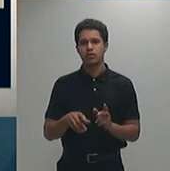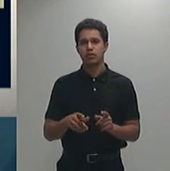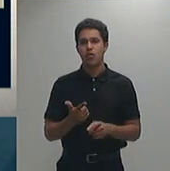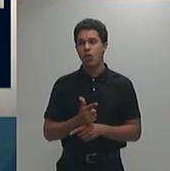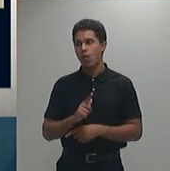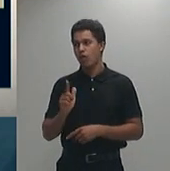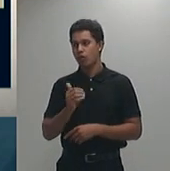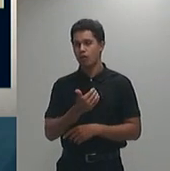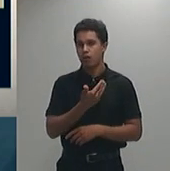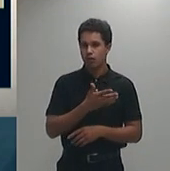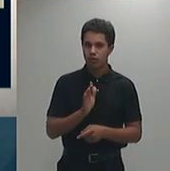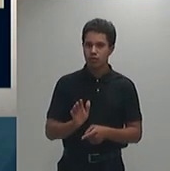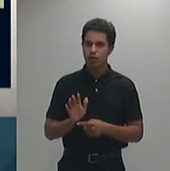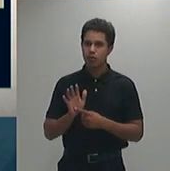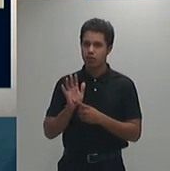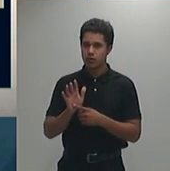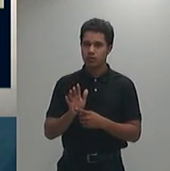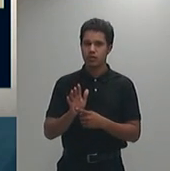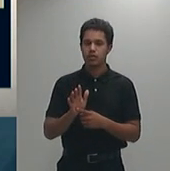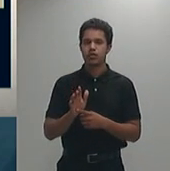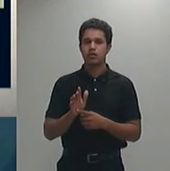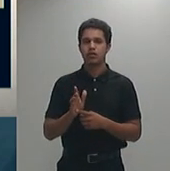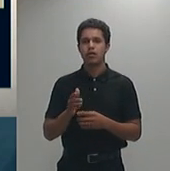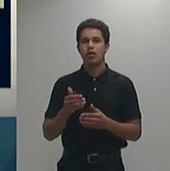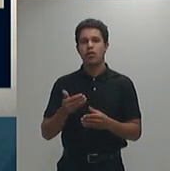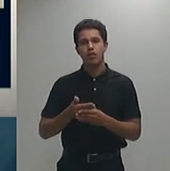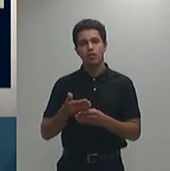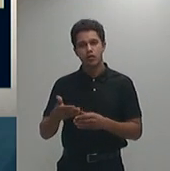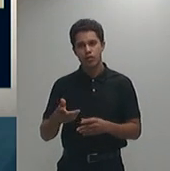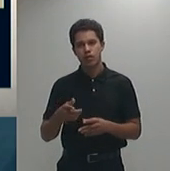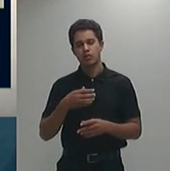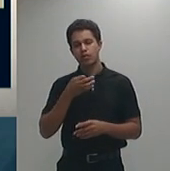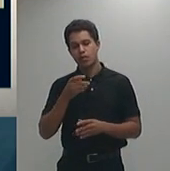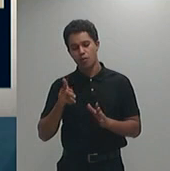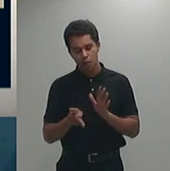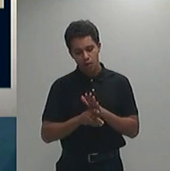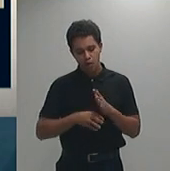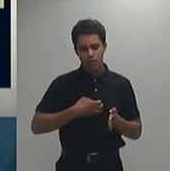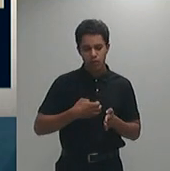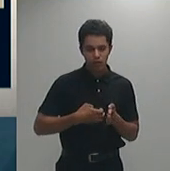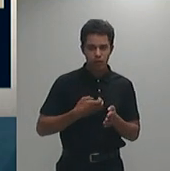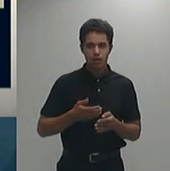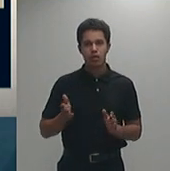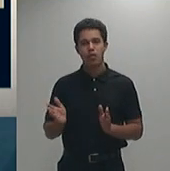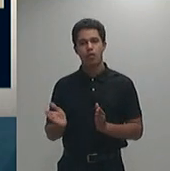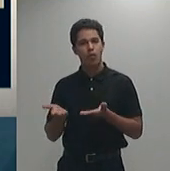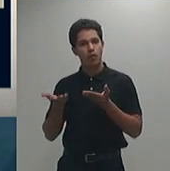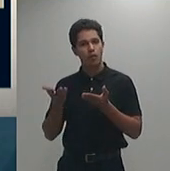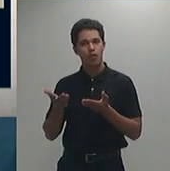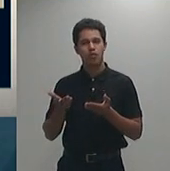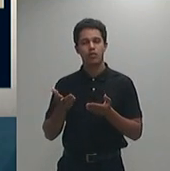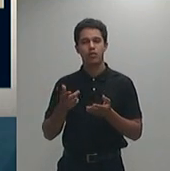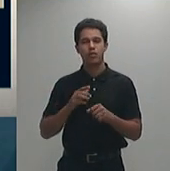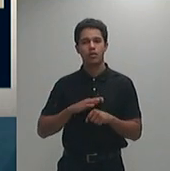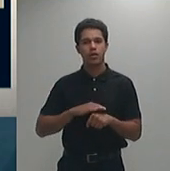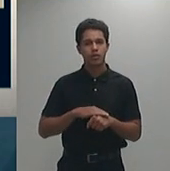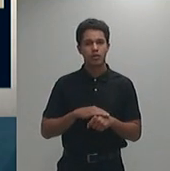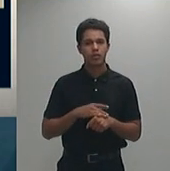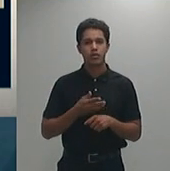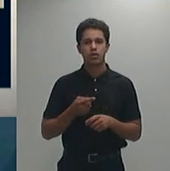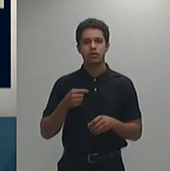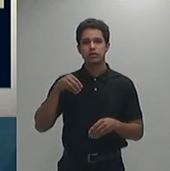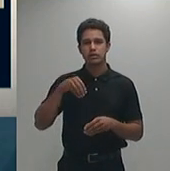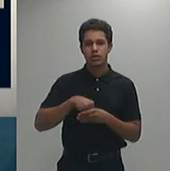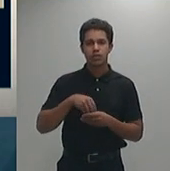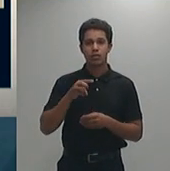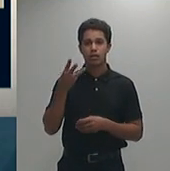apresenta-se o procedimento arbitral instalado pela própria companhia e legitimação ordinária promovido tempestivamente dentro dos três meses da